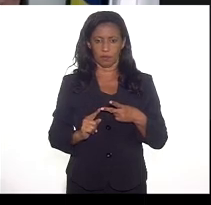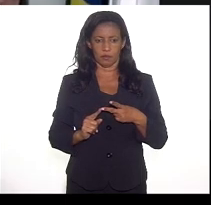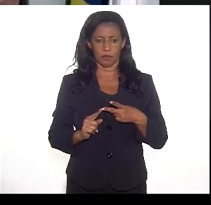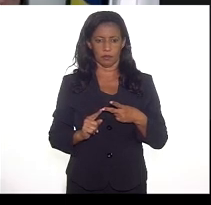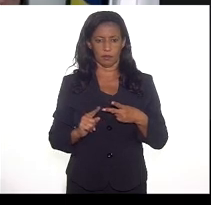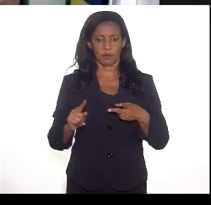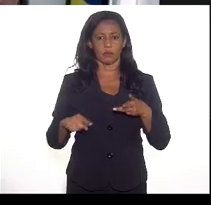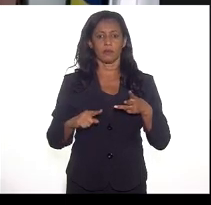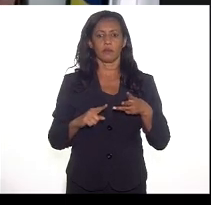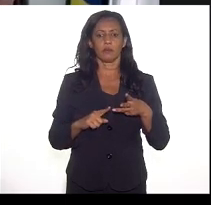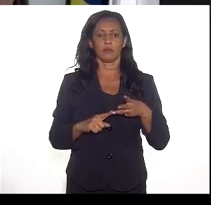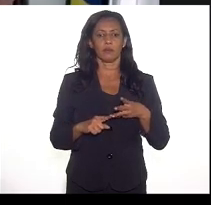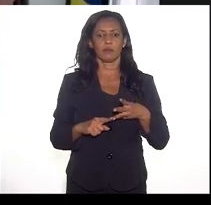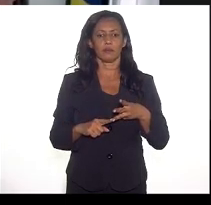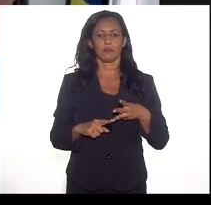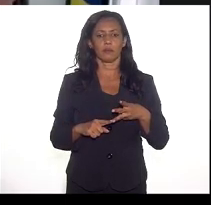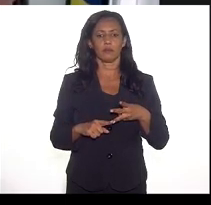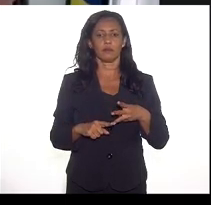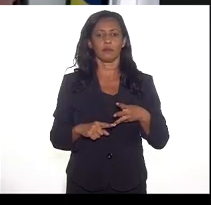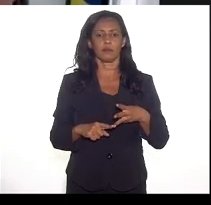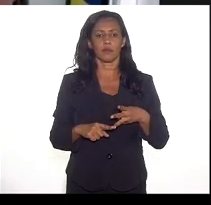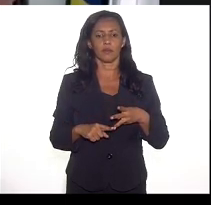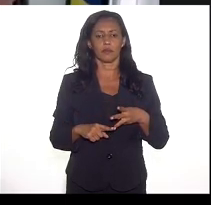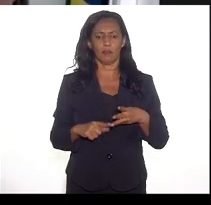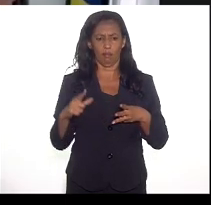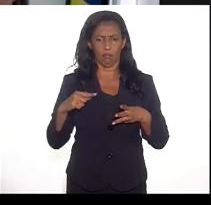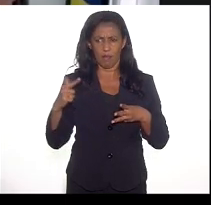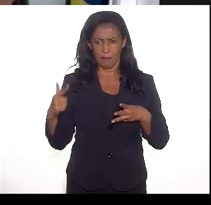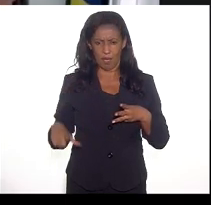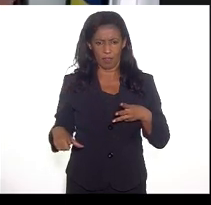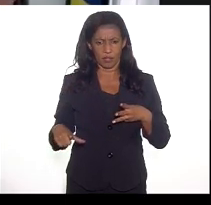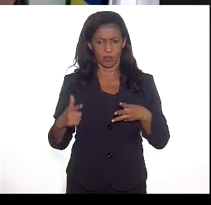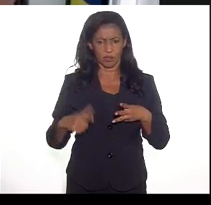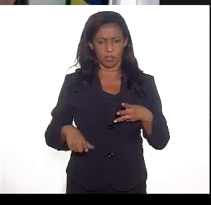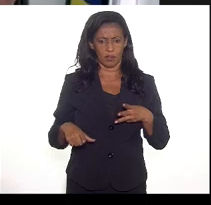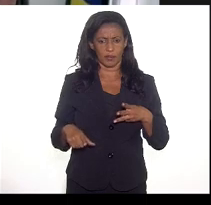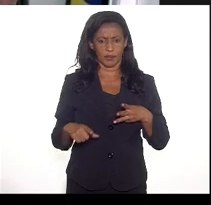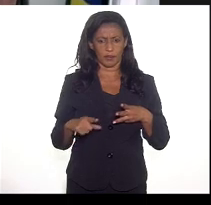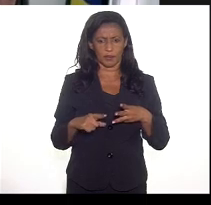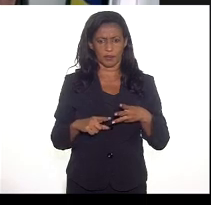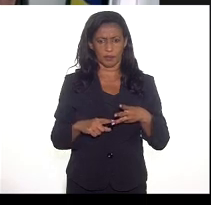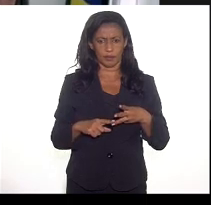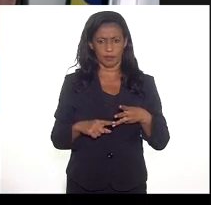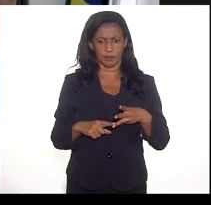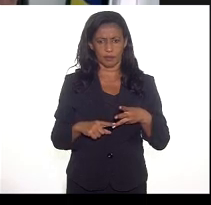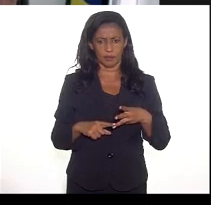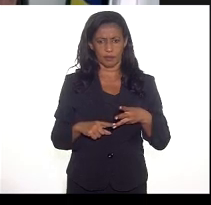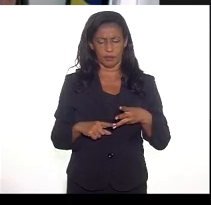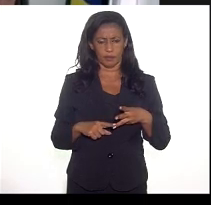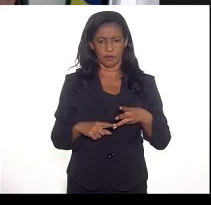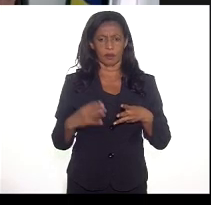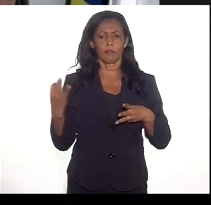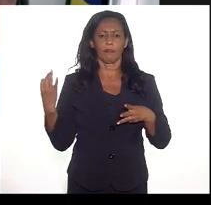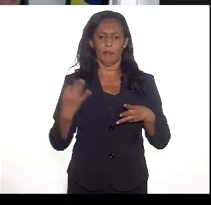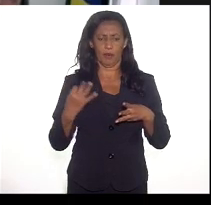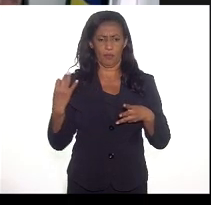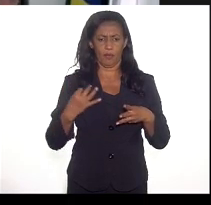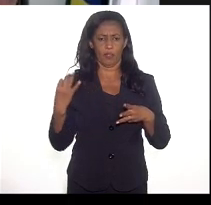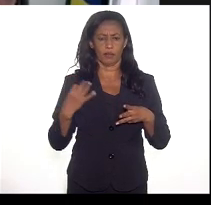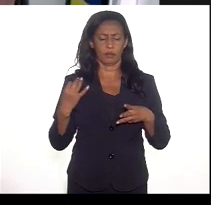E o terceiro, é... teria mais alguém? Deputado Eliomar, é Vossa Excelência? Perfeito,